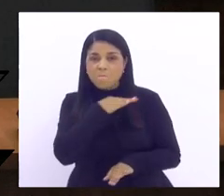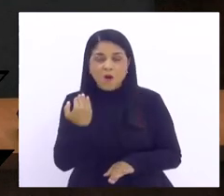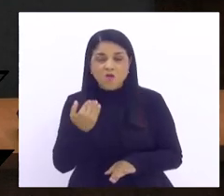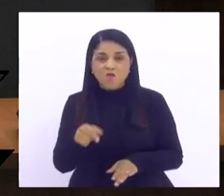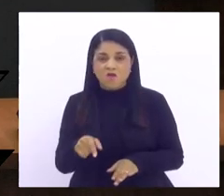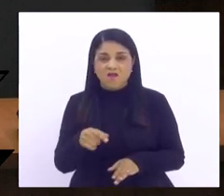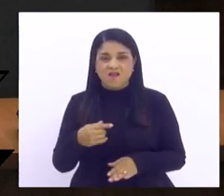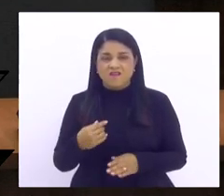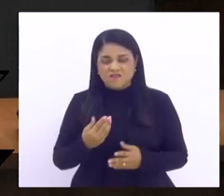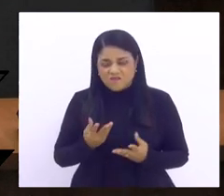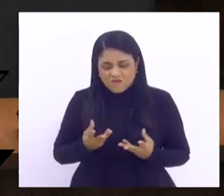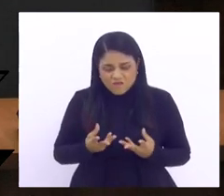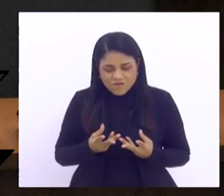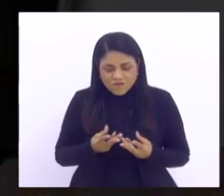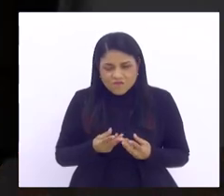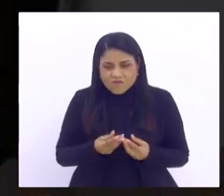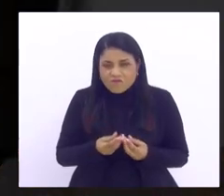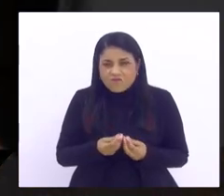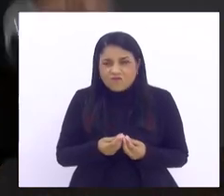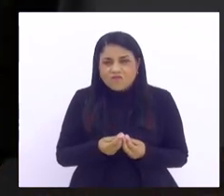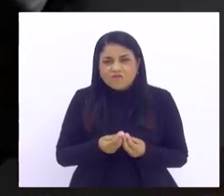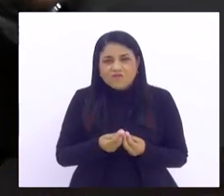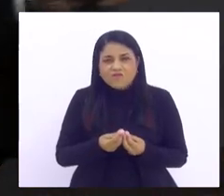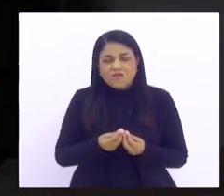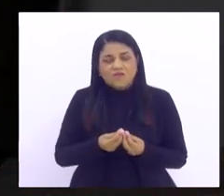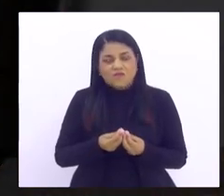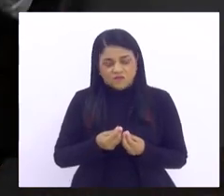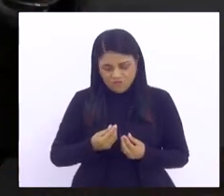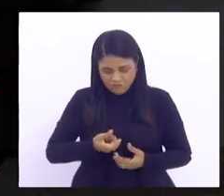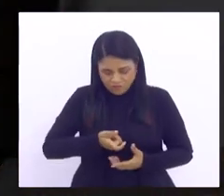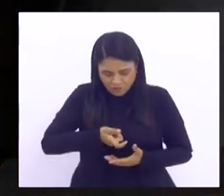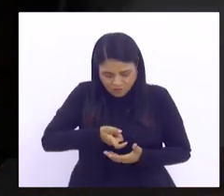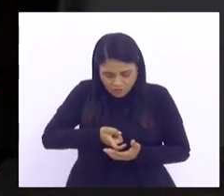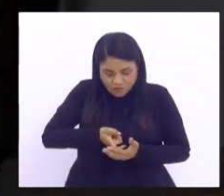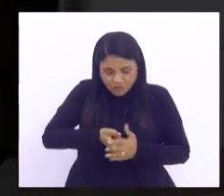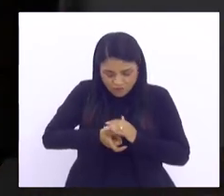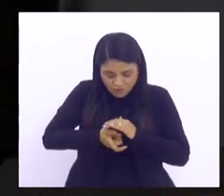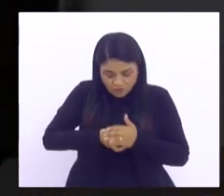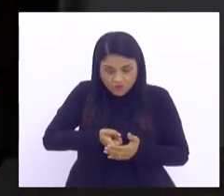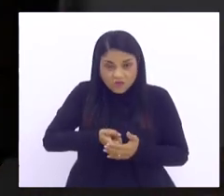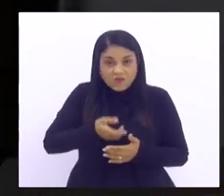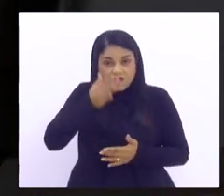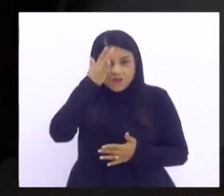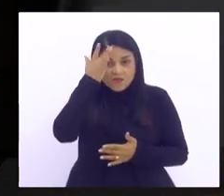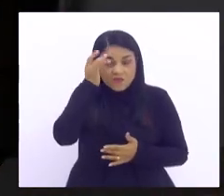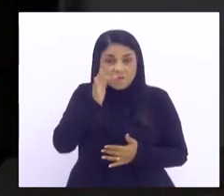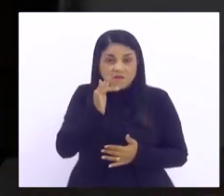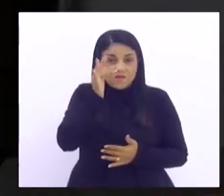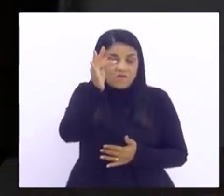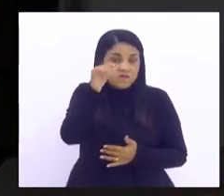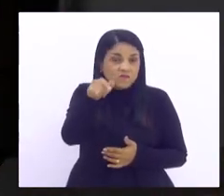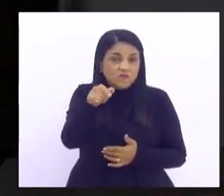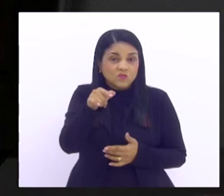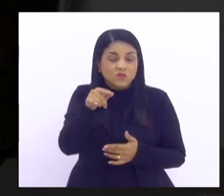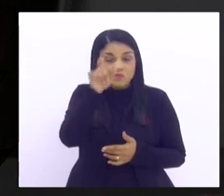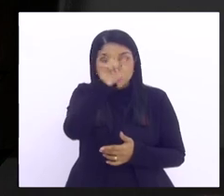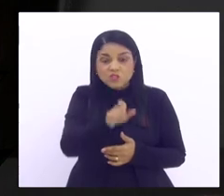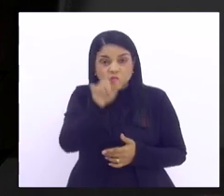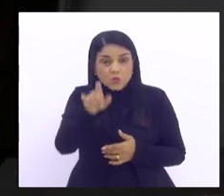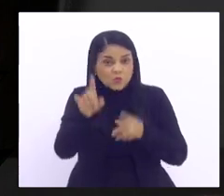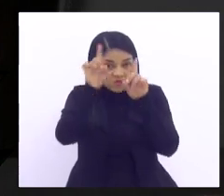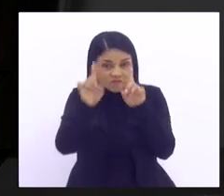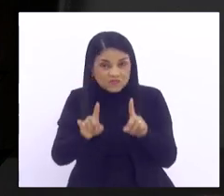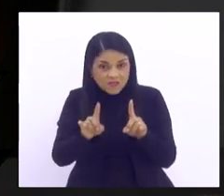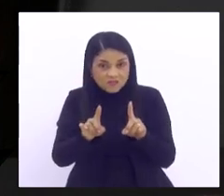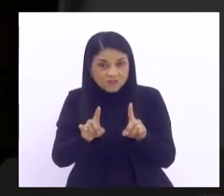clara. Hoje é a vida do nascituro. Amanhã é a vida do deficiente físico, da pessoa com deficiência.